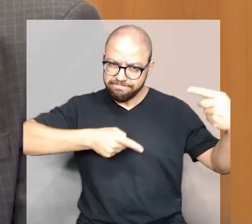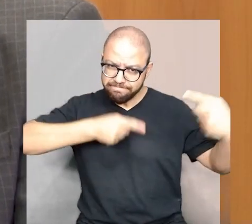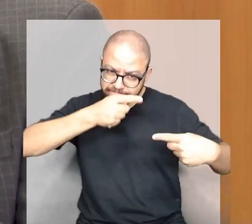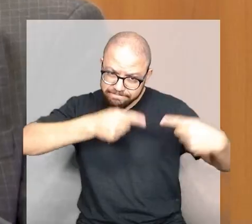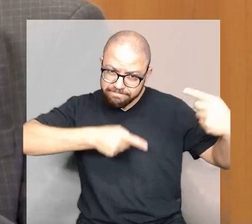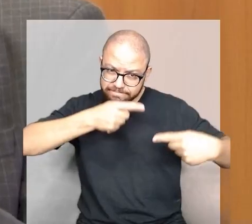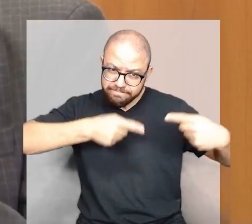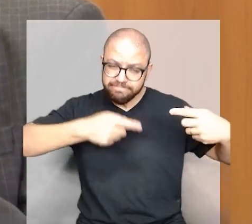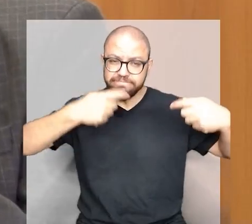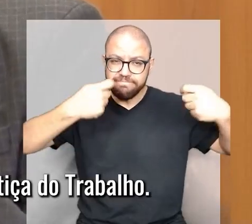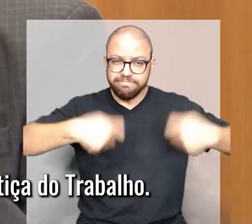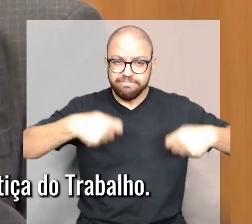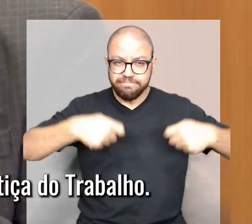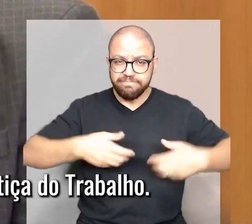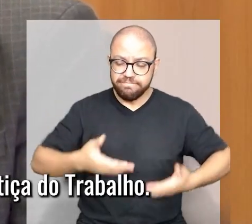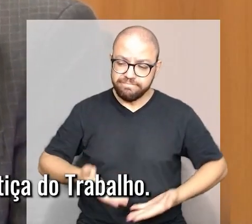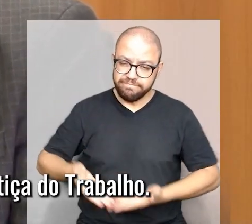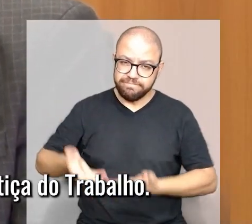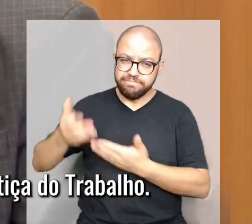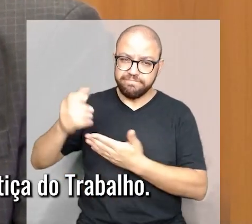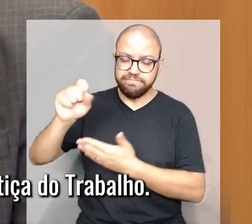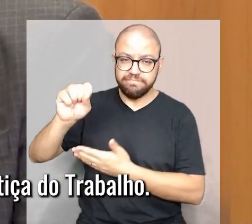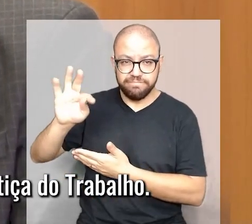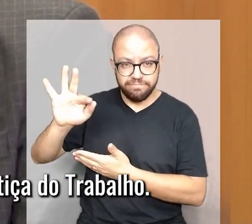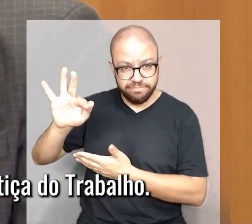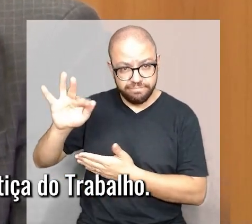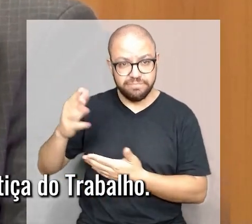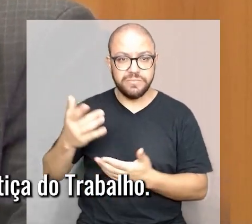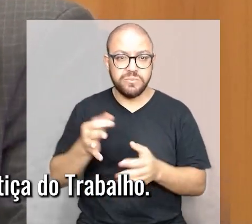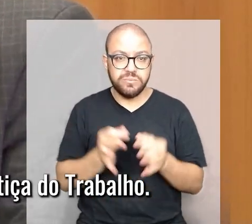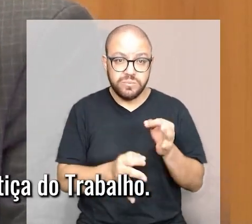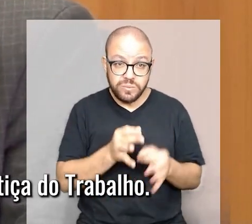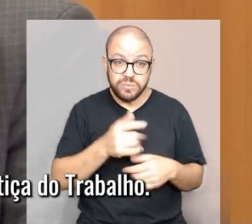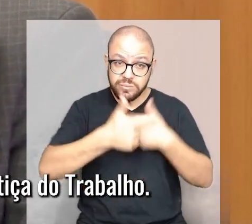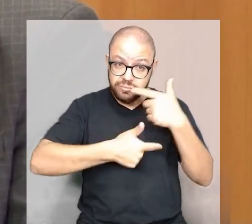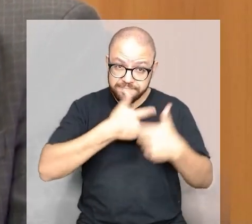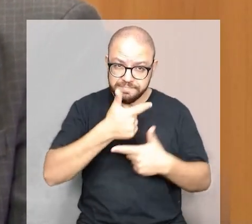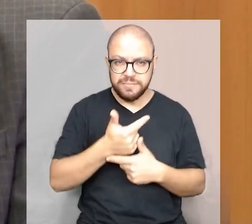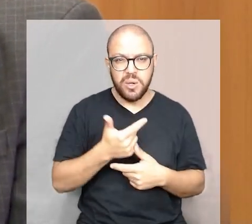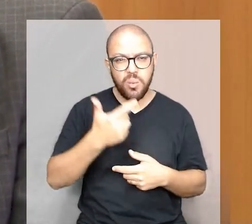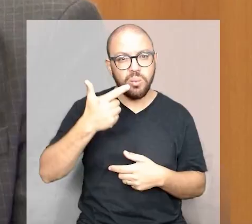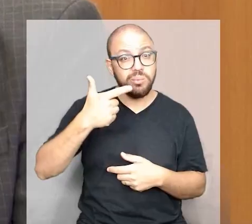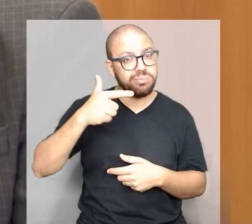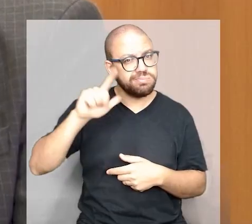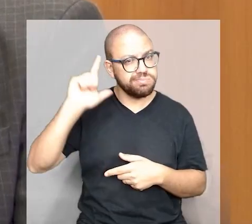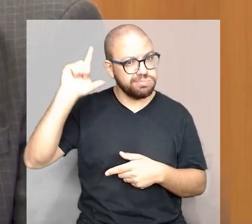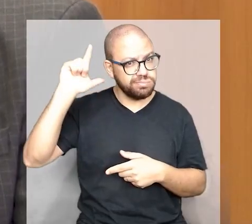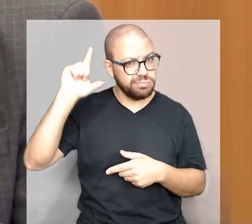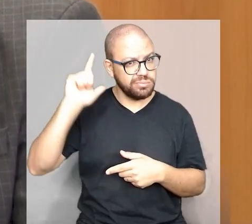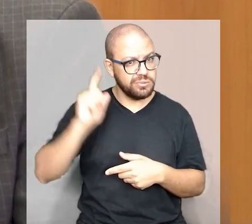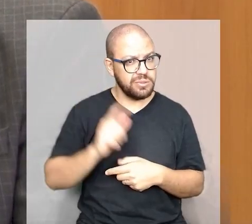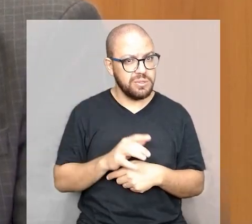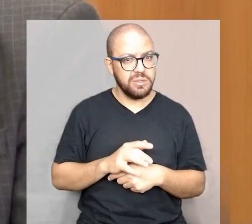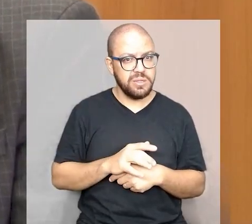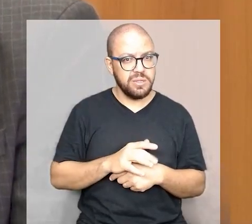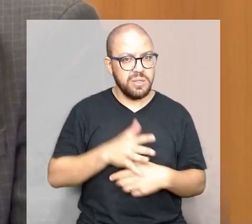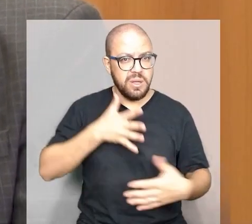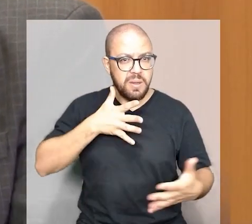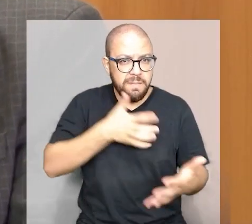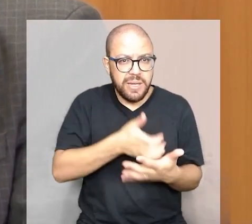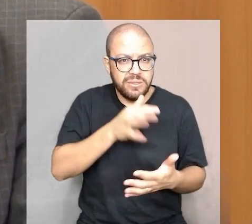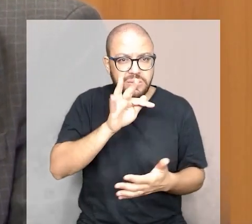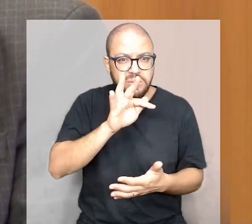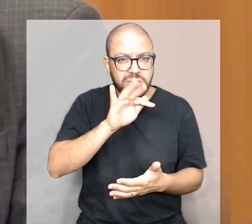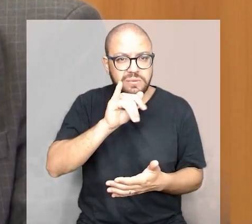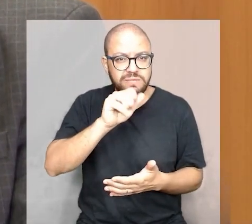muito, levar ao Supremo a posição da sociedade, do Ministério Público do Trabalho, da Justiça do Trabalho, e fora assim, a grande repercussão fiscal que isso